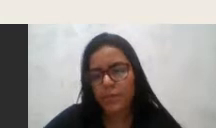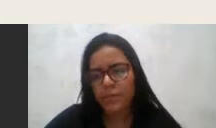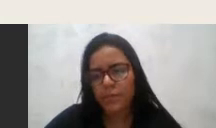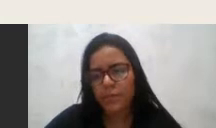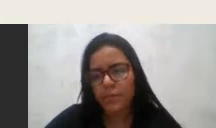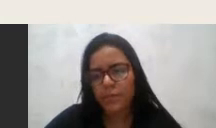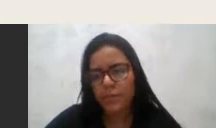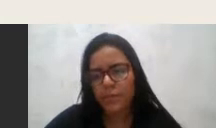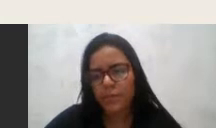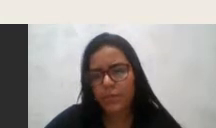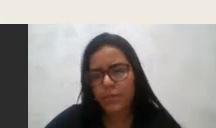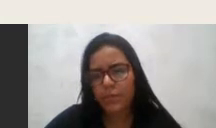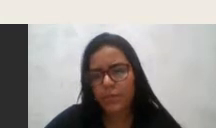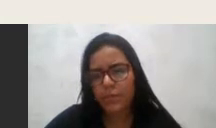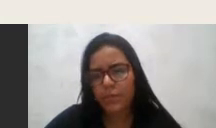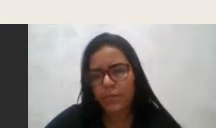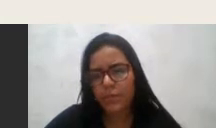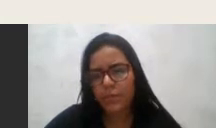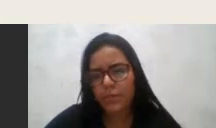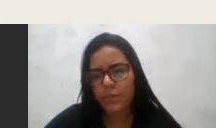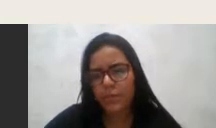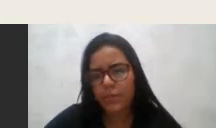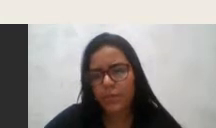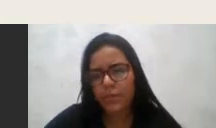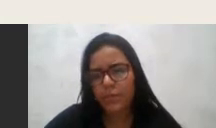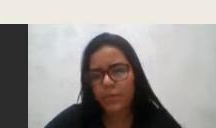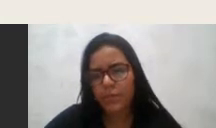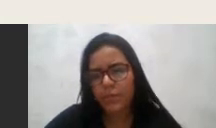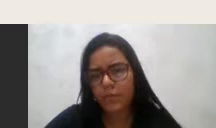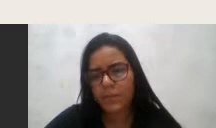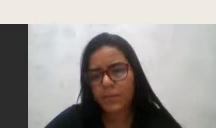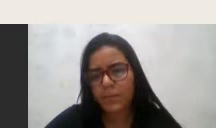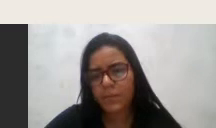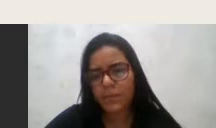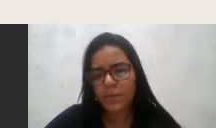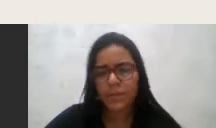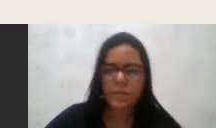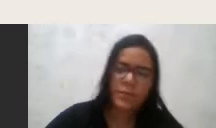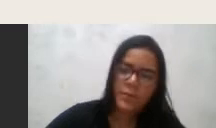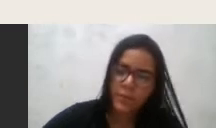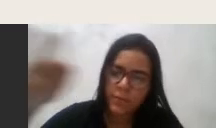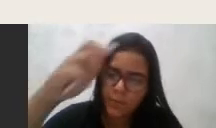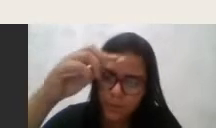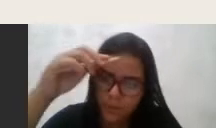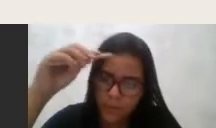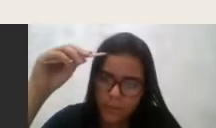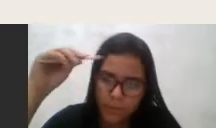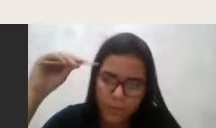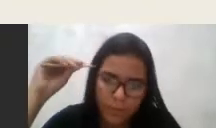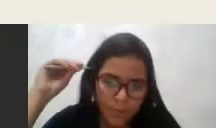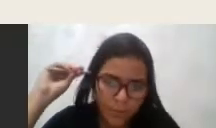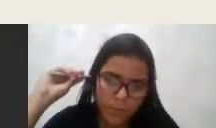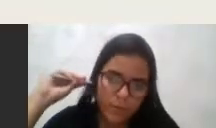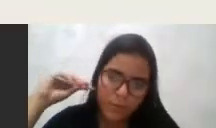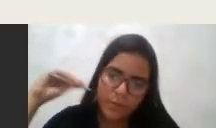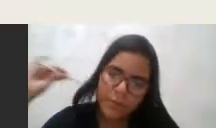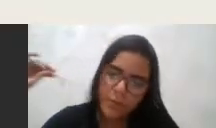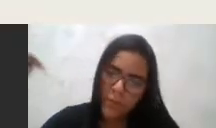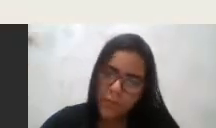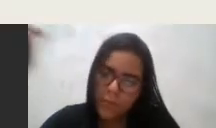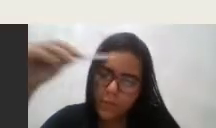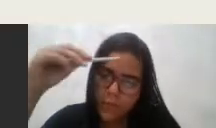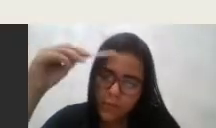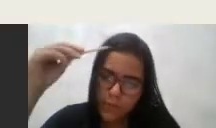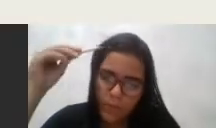evitar, por exemplo, problemas com escoamento superficial, que é um fator extremamente prejudicial para nós enquanto agricultura,